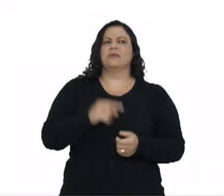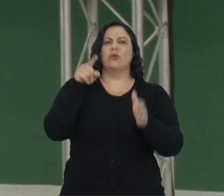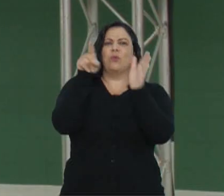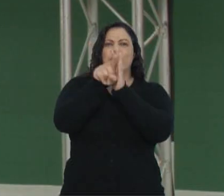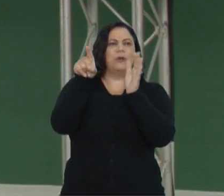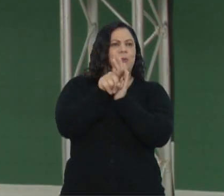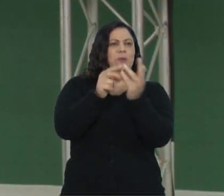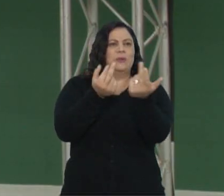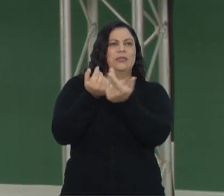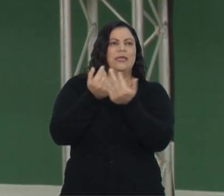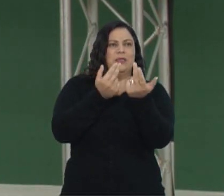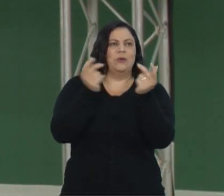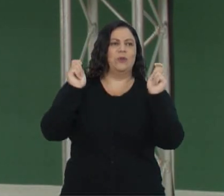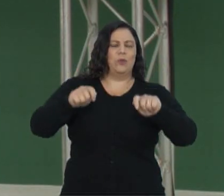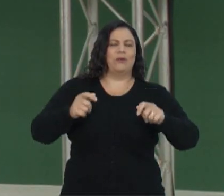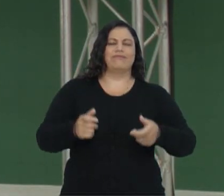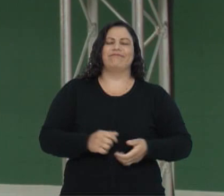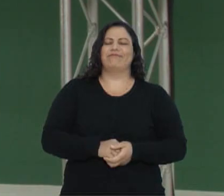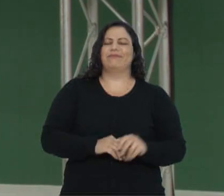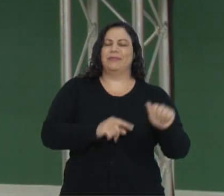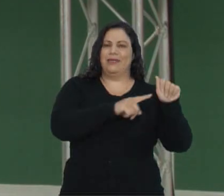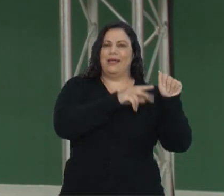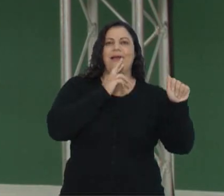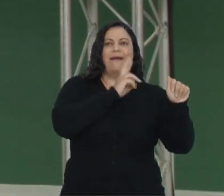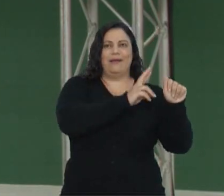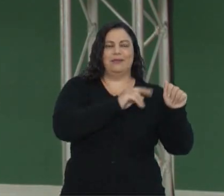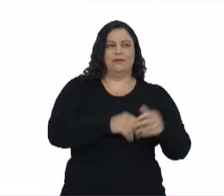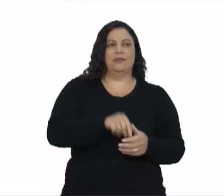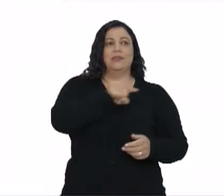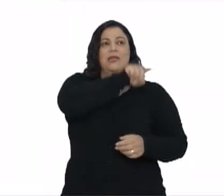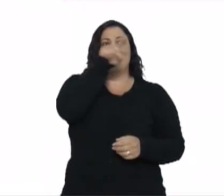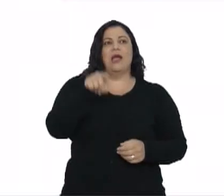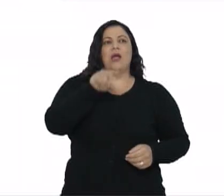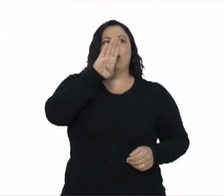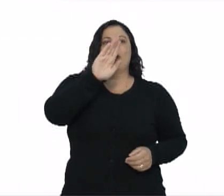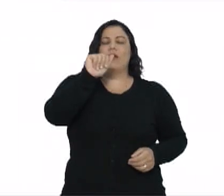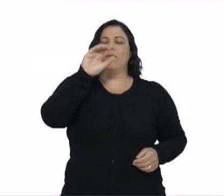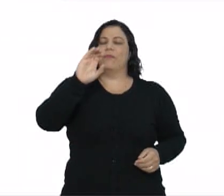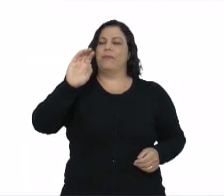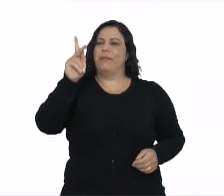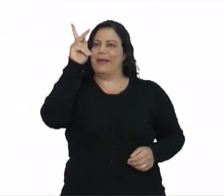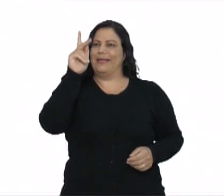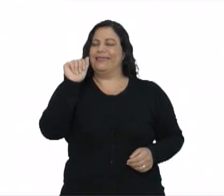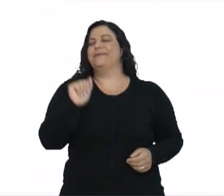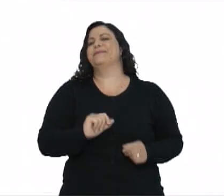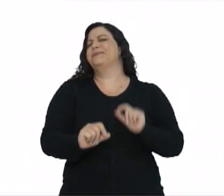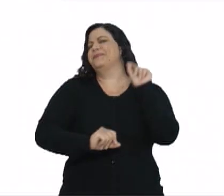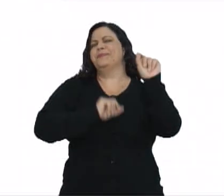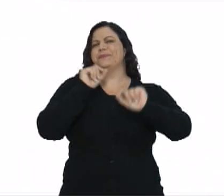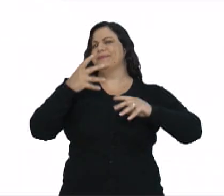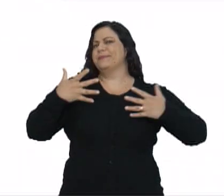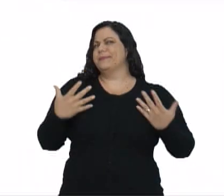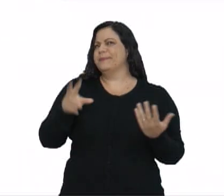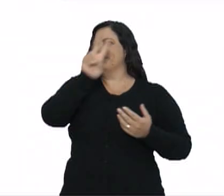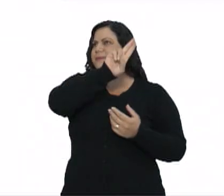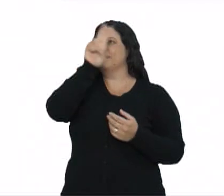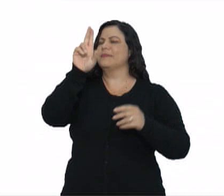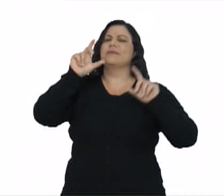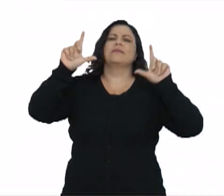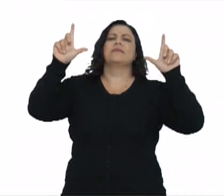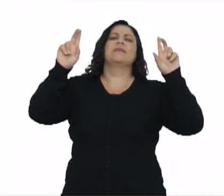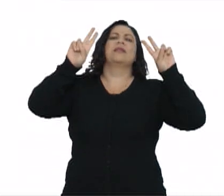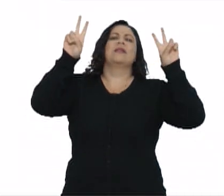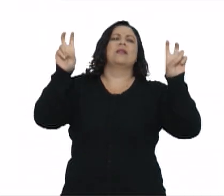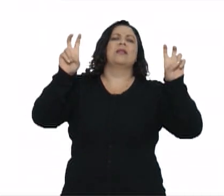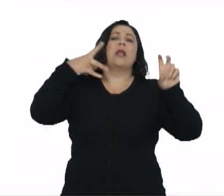né? Vamos falar do Bach agora. Vamos falar de Johann Sebastian Bach. Esse é considerado o